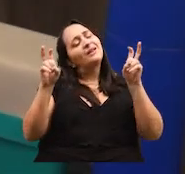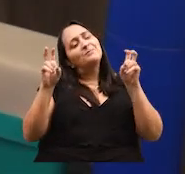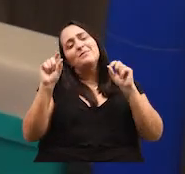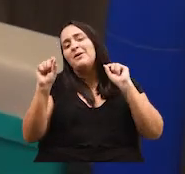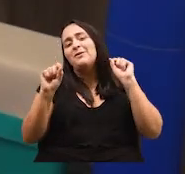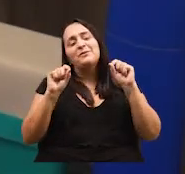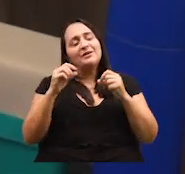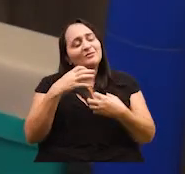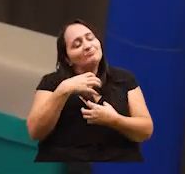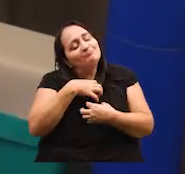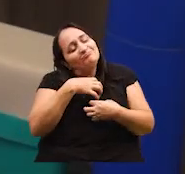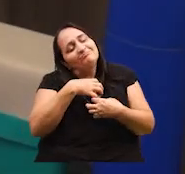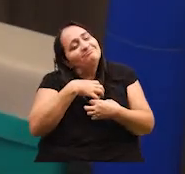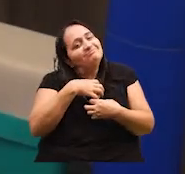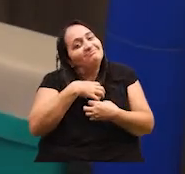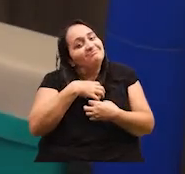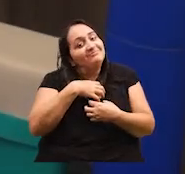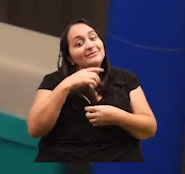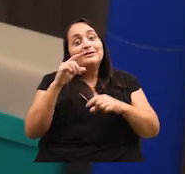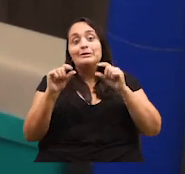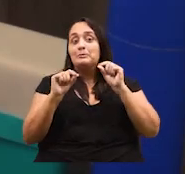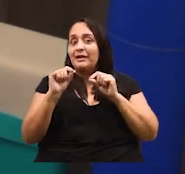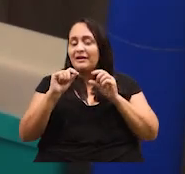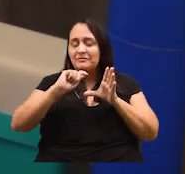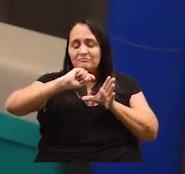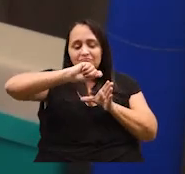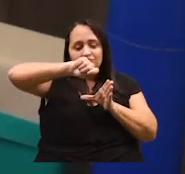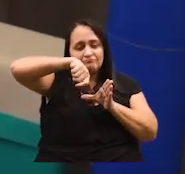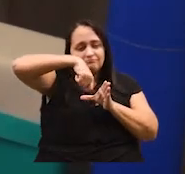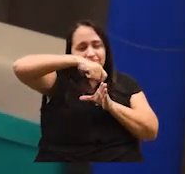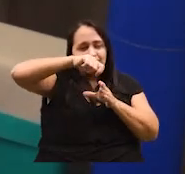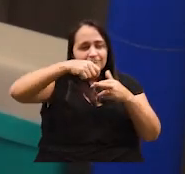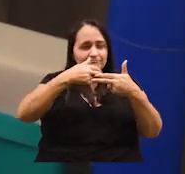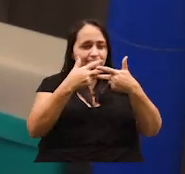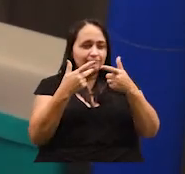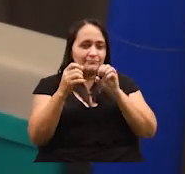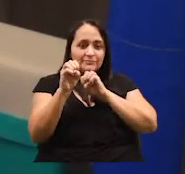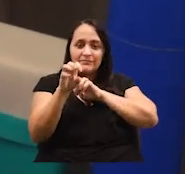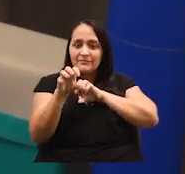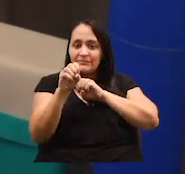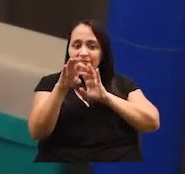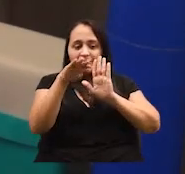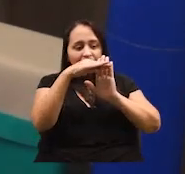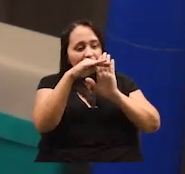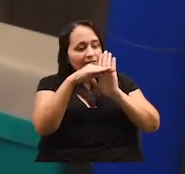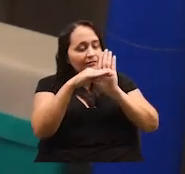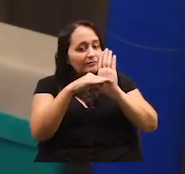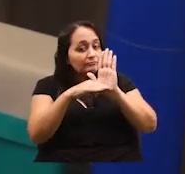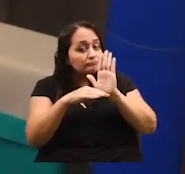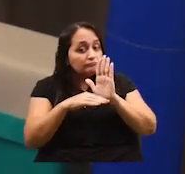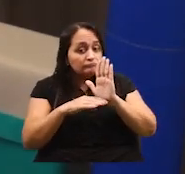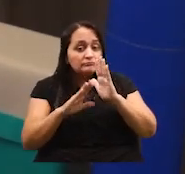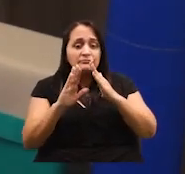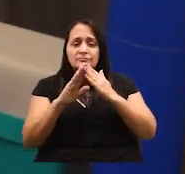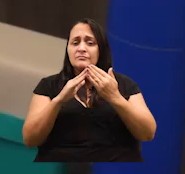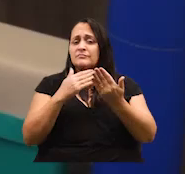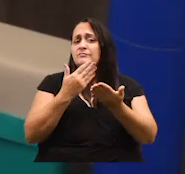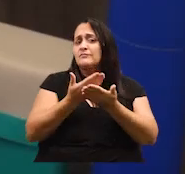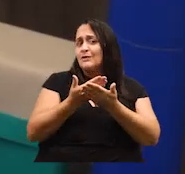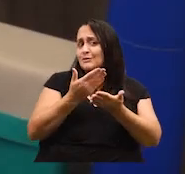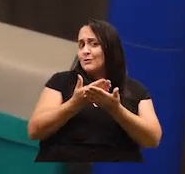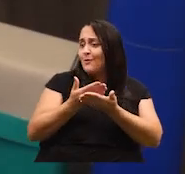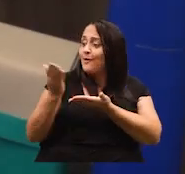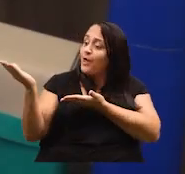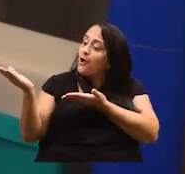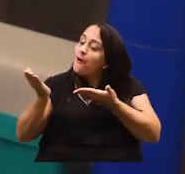Ai, sim. Hoje a gente vai falar sobre receitas e a gente convidou a galerinha da Orlando Embaçaí para fazer algumas